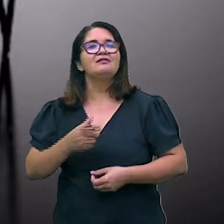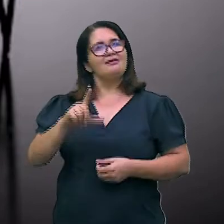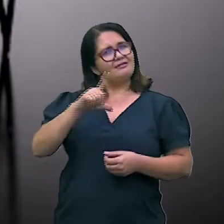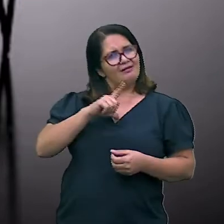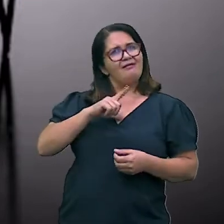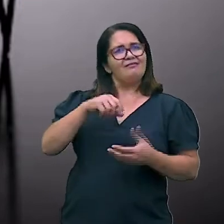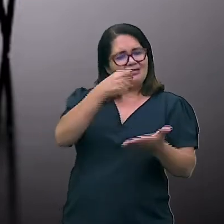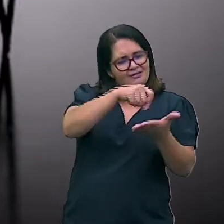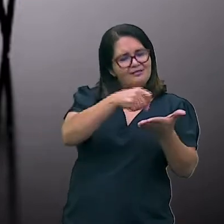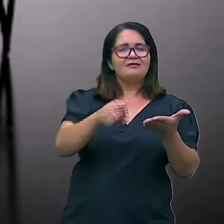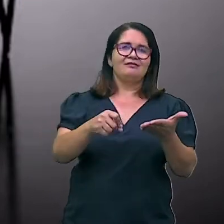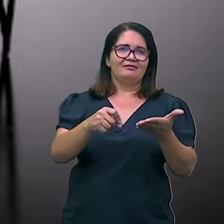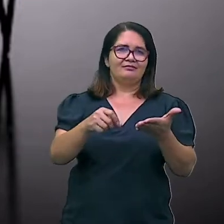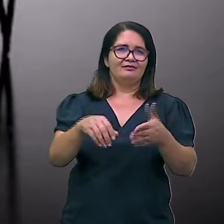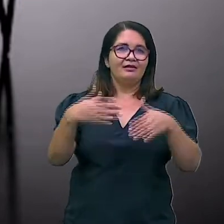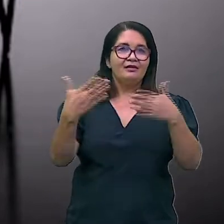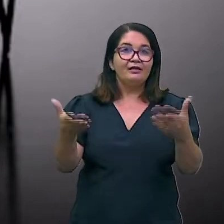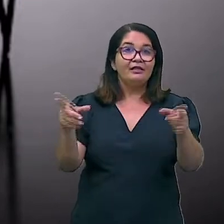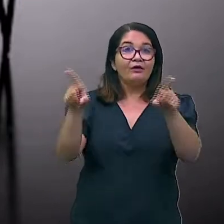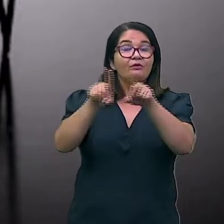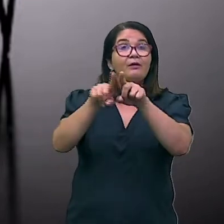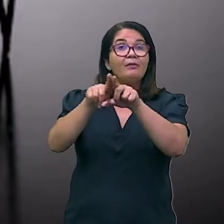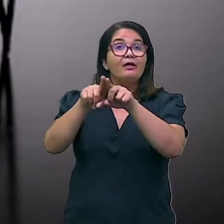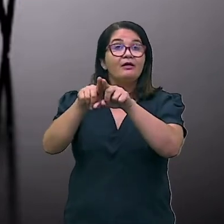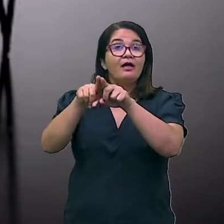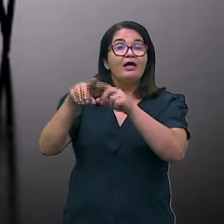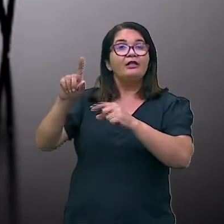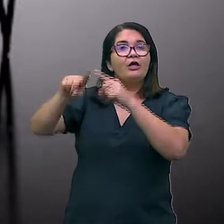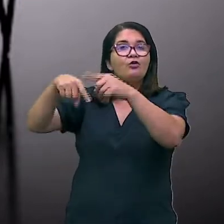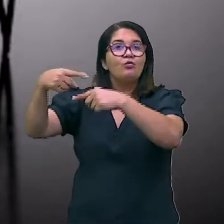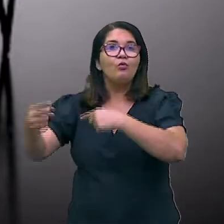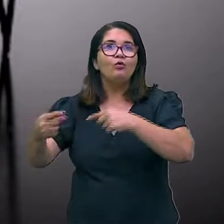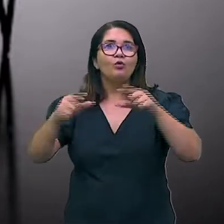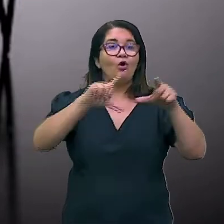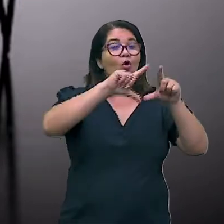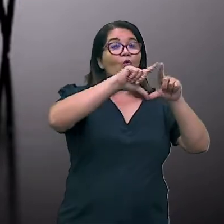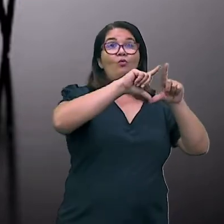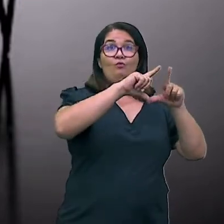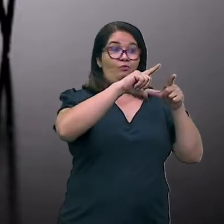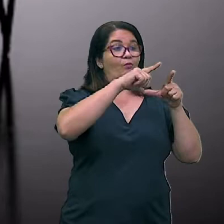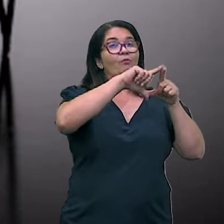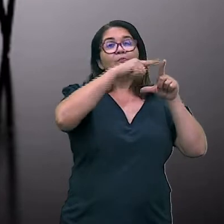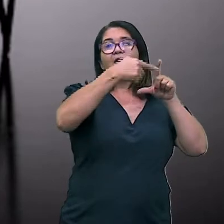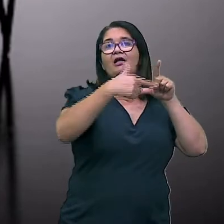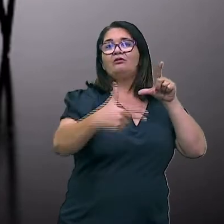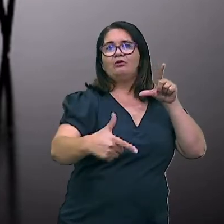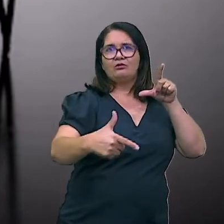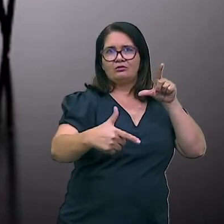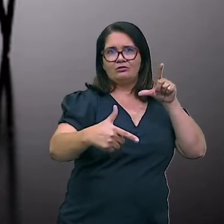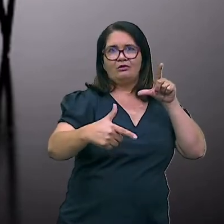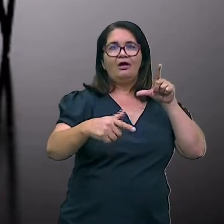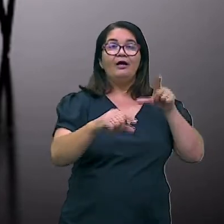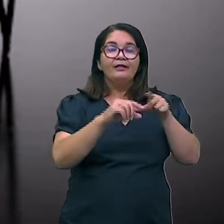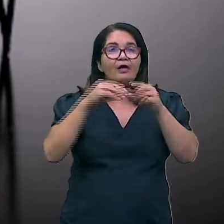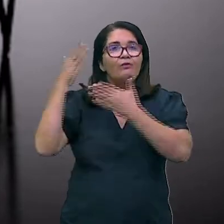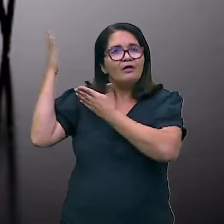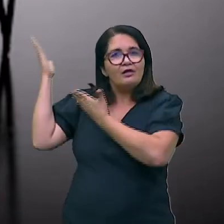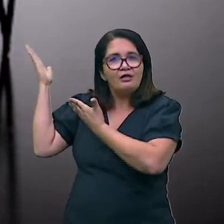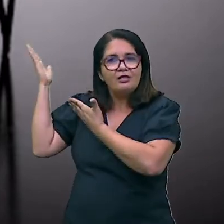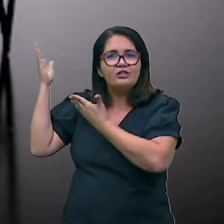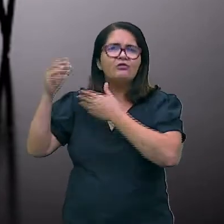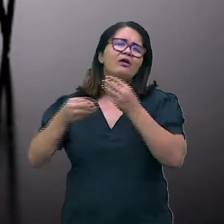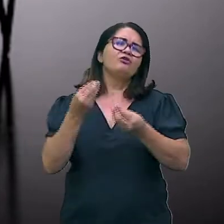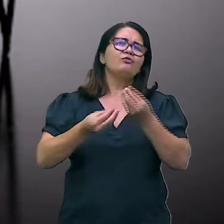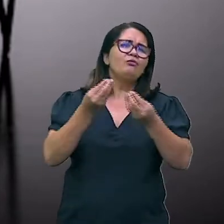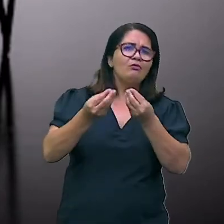oposta e contrária. Mas se o enunciado apresenta apenas contraste, ele se configura